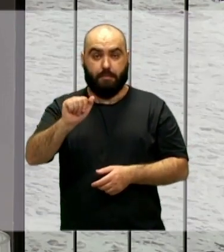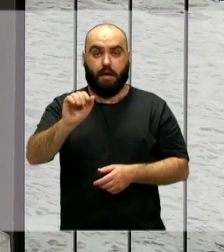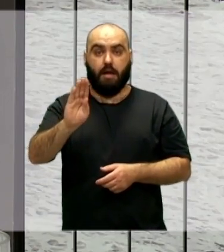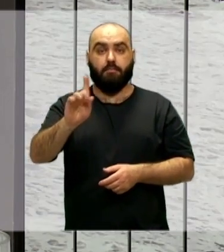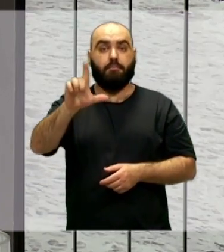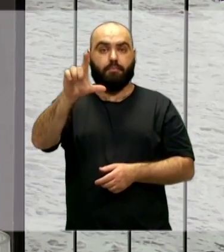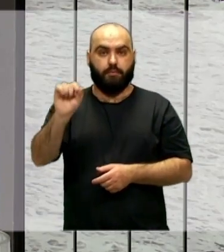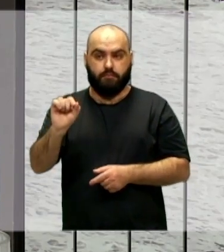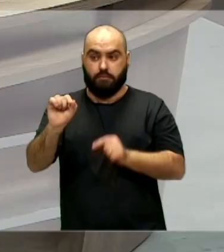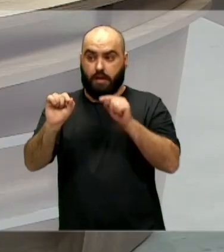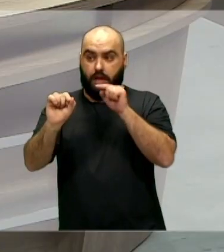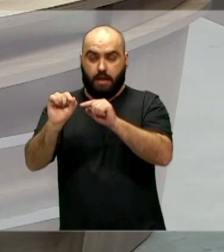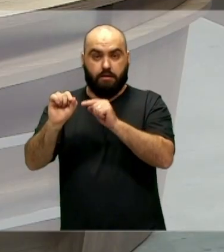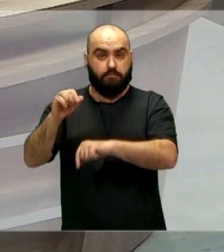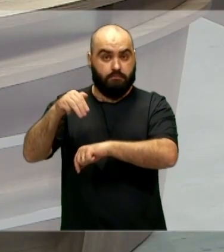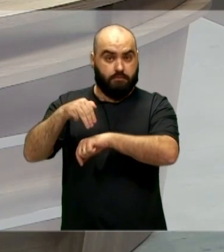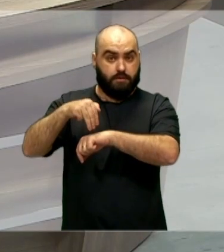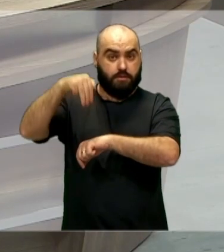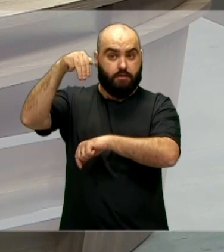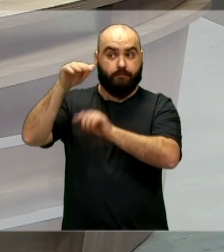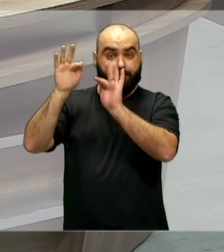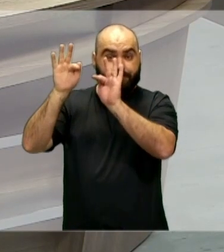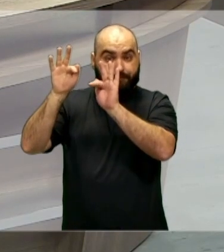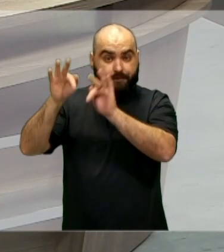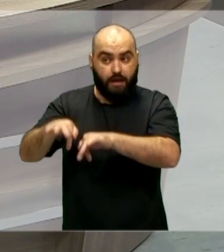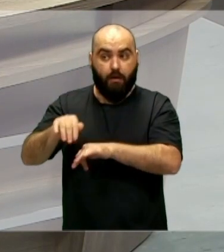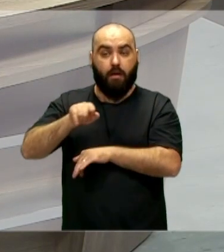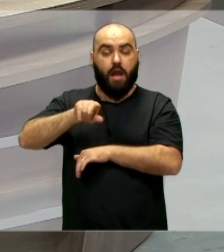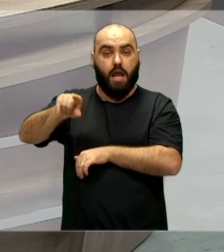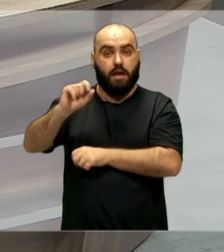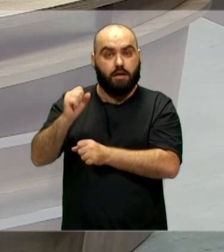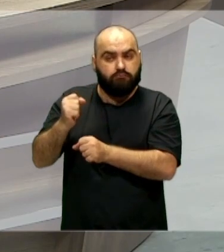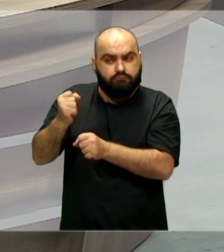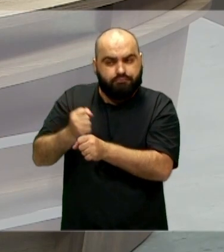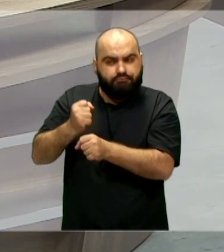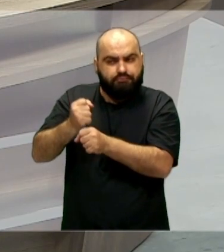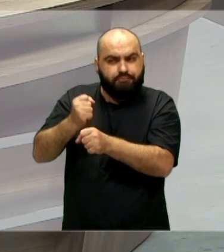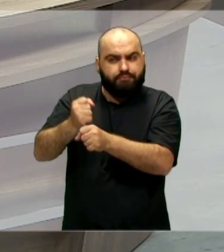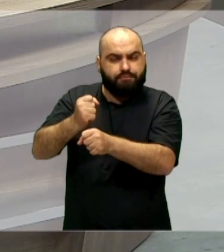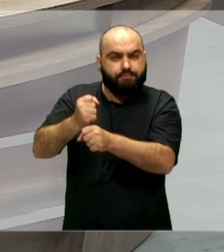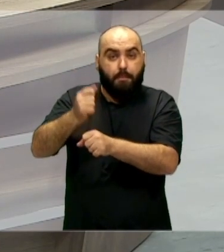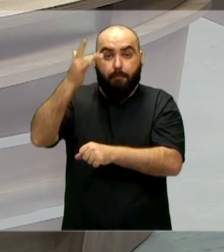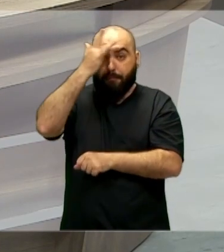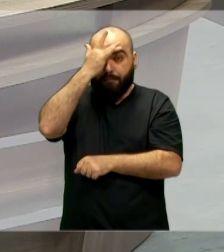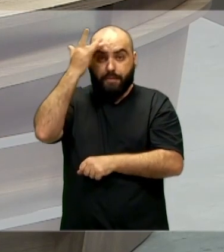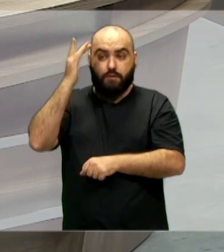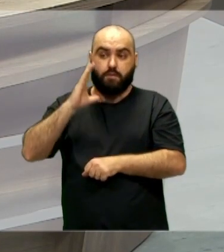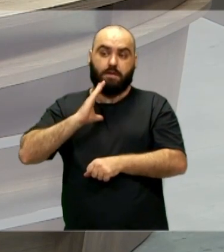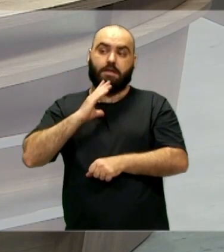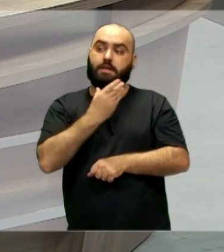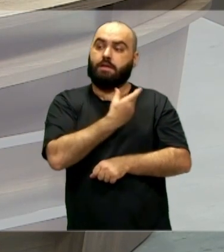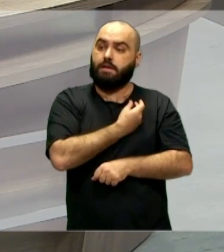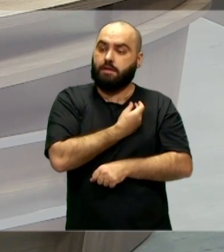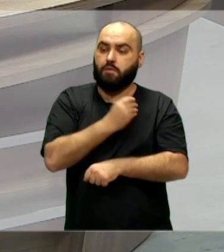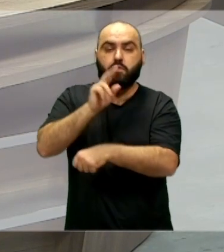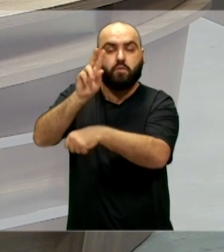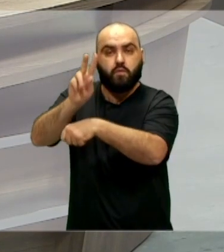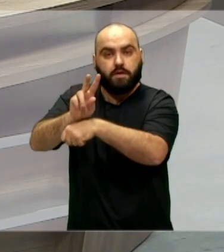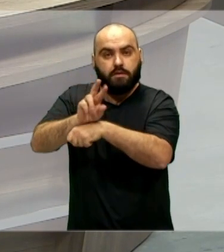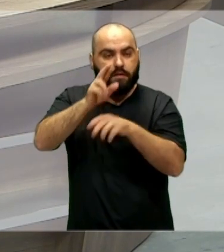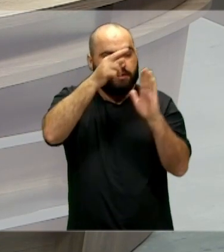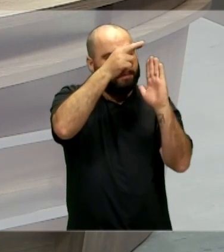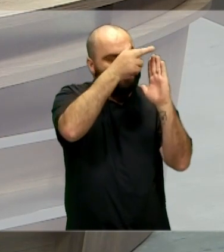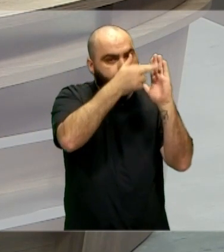estava finalizando o mestrado dele e ele construiu um protocolo de cuidados para pessoas trans. Eu terminei a especialização,